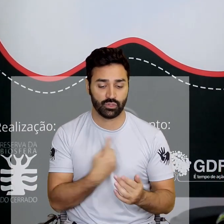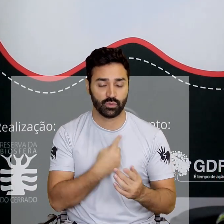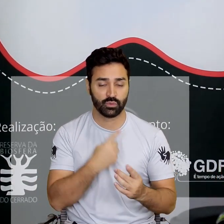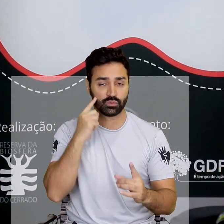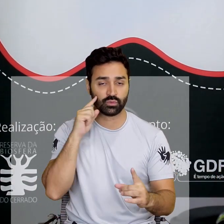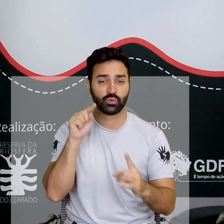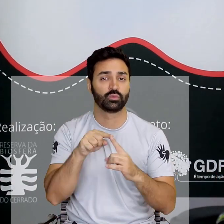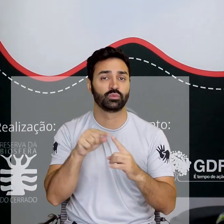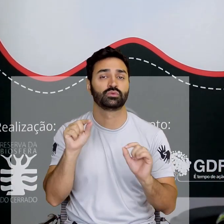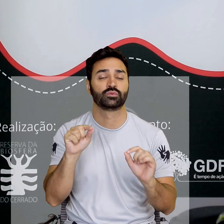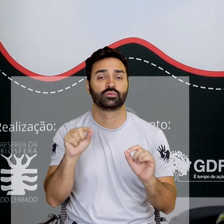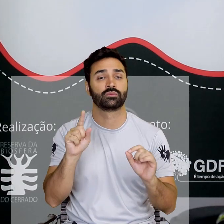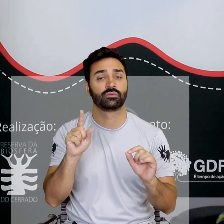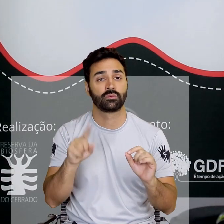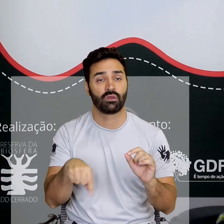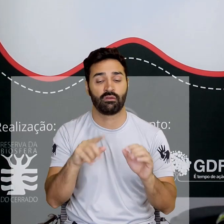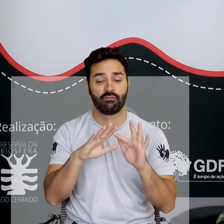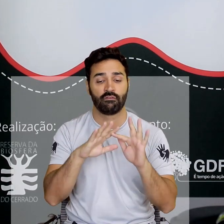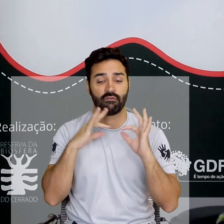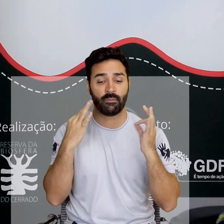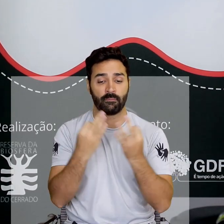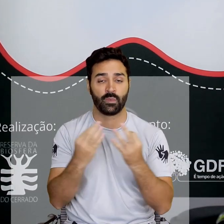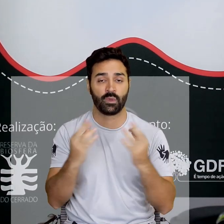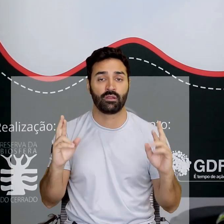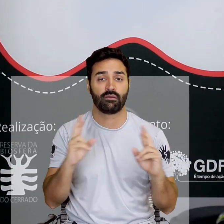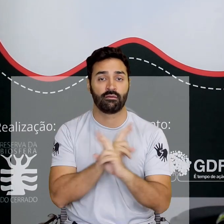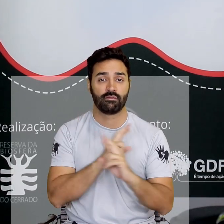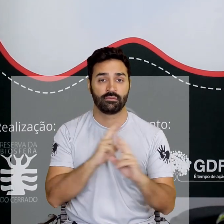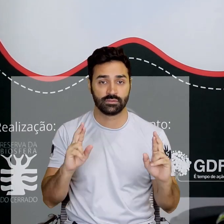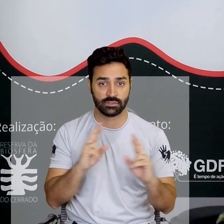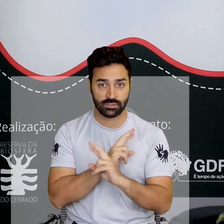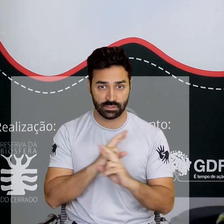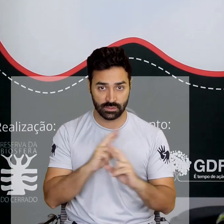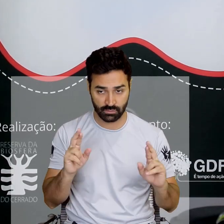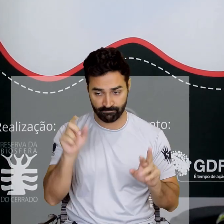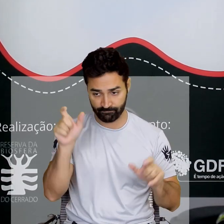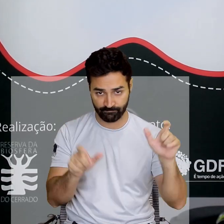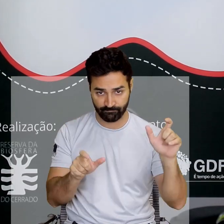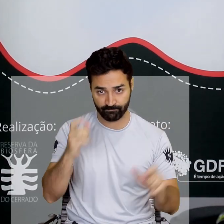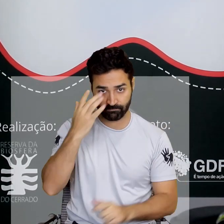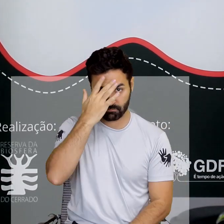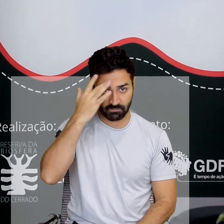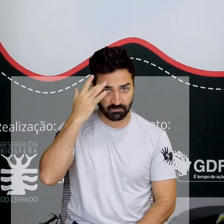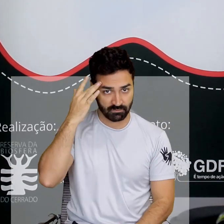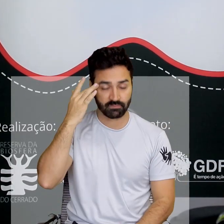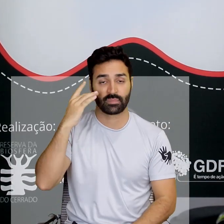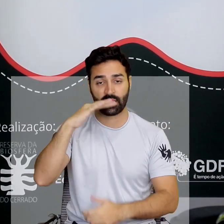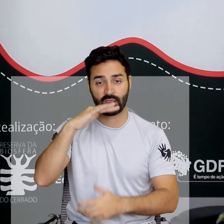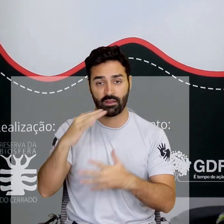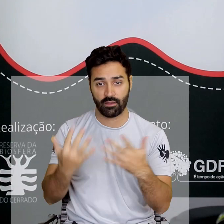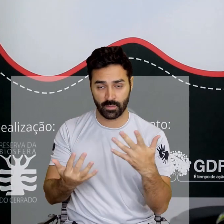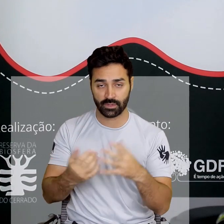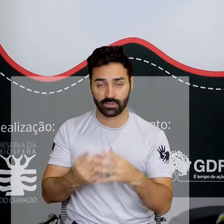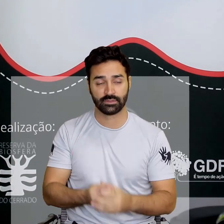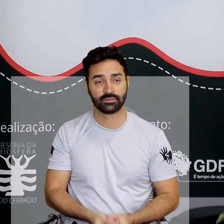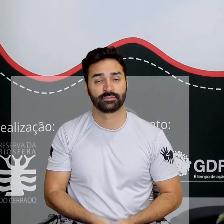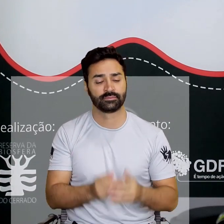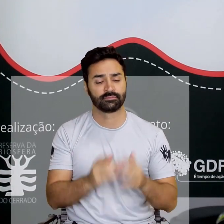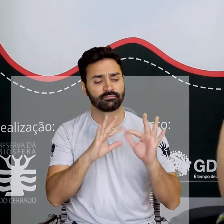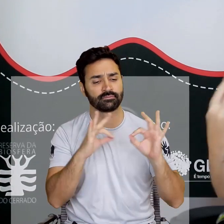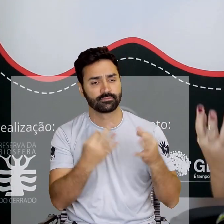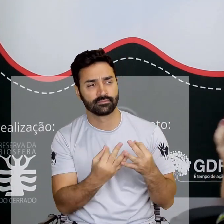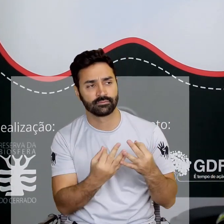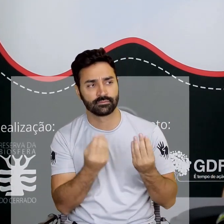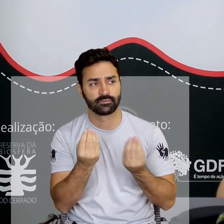trabalhar família e relações interpessoais em Libras. Quais são os sinais relacionados à família, como que